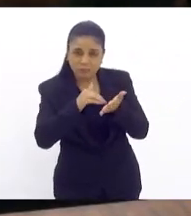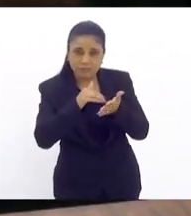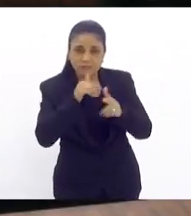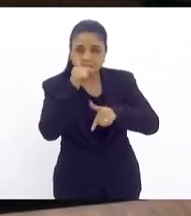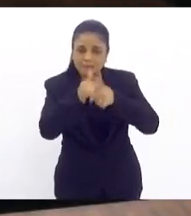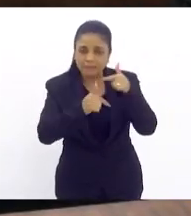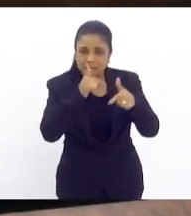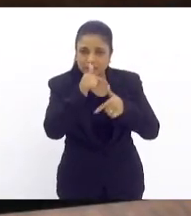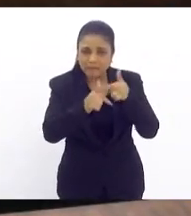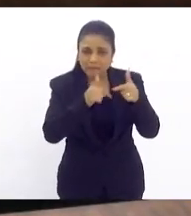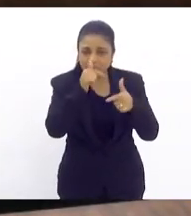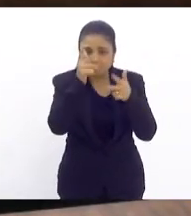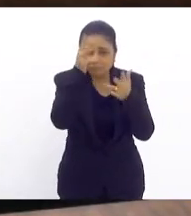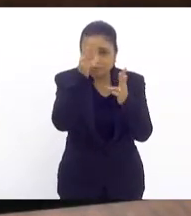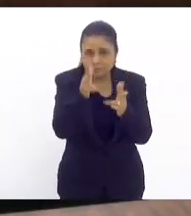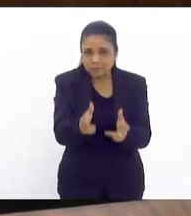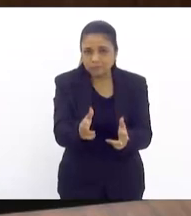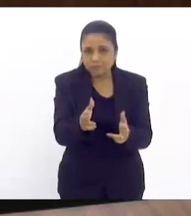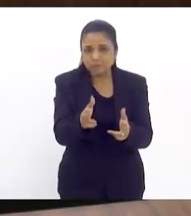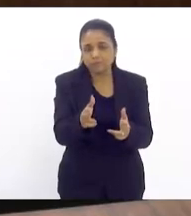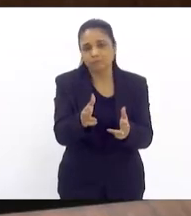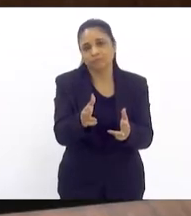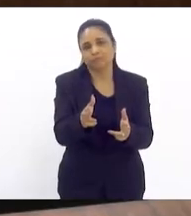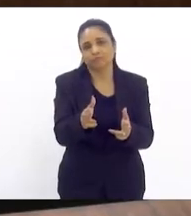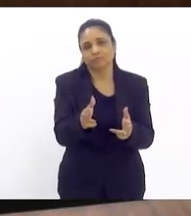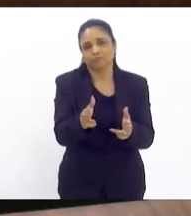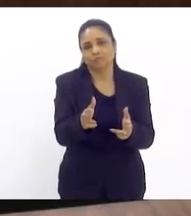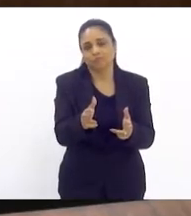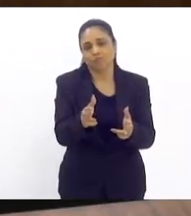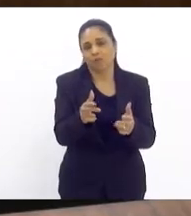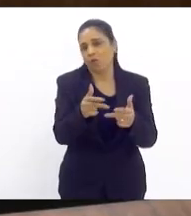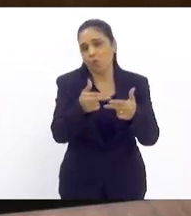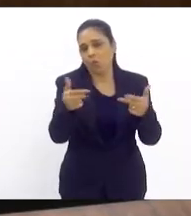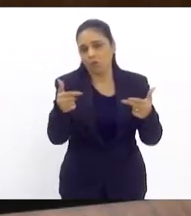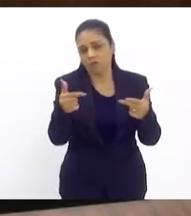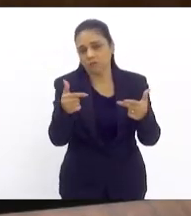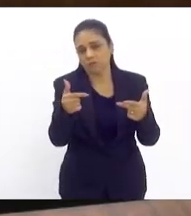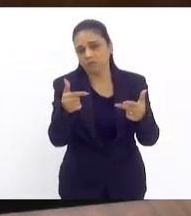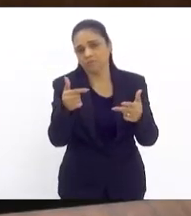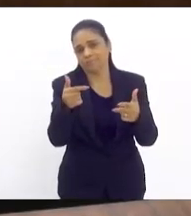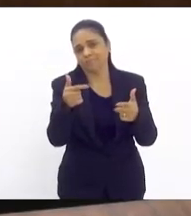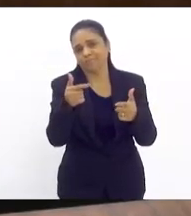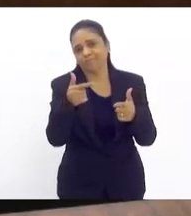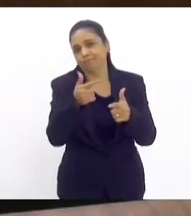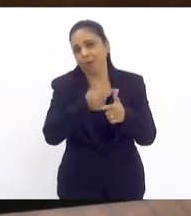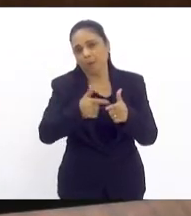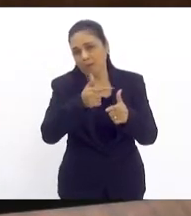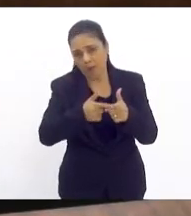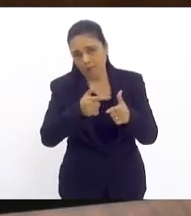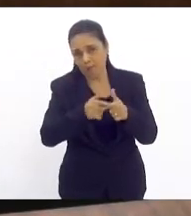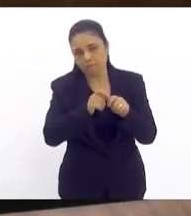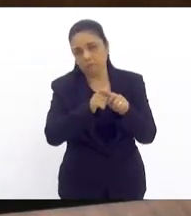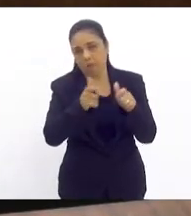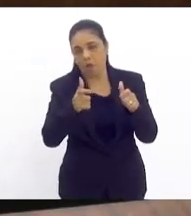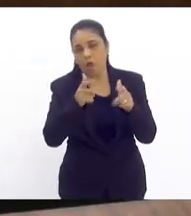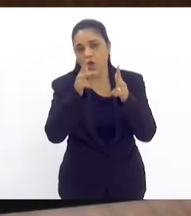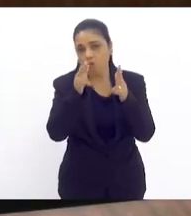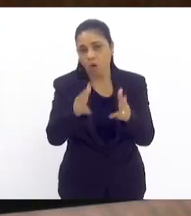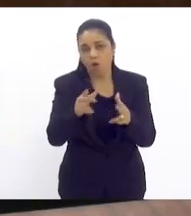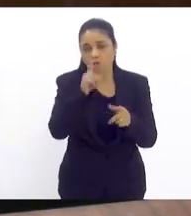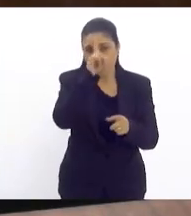trabalho do que coisas maiores a reforma de hospital da o mesmo trabalho que eles estão na ambulância